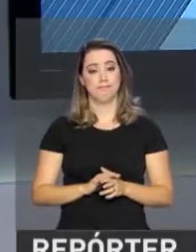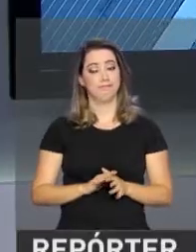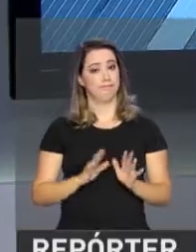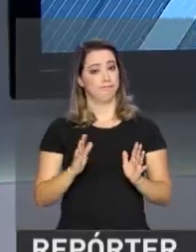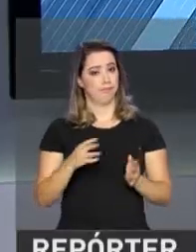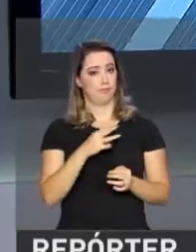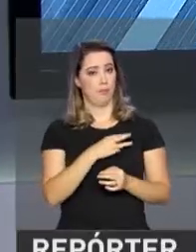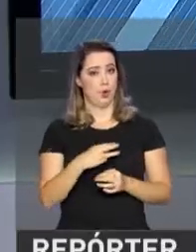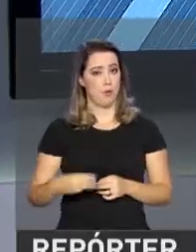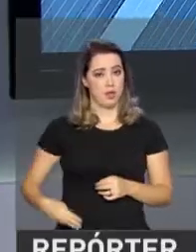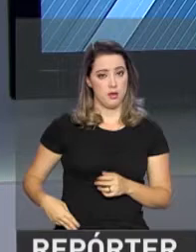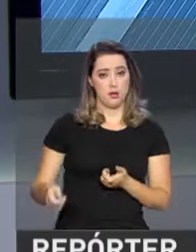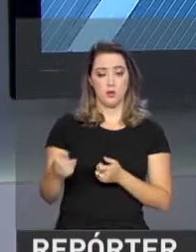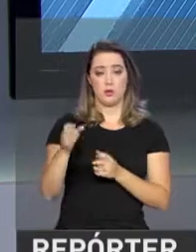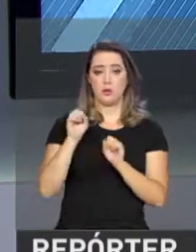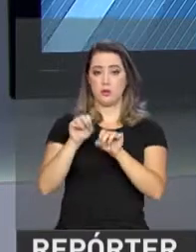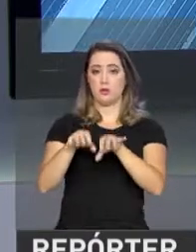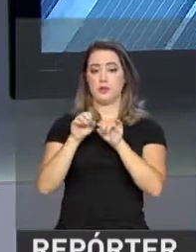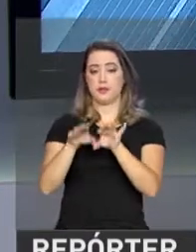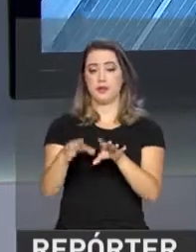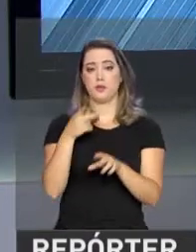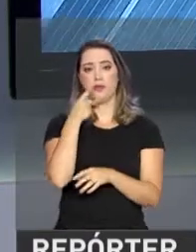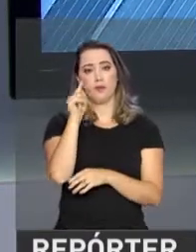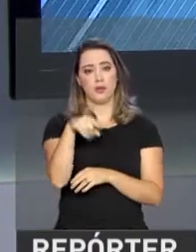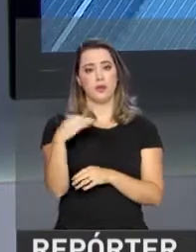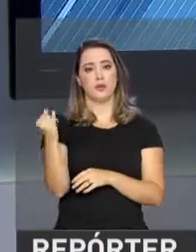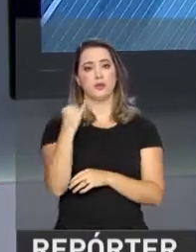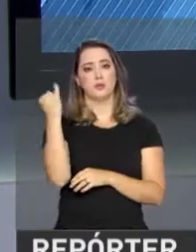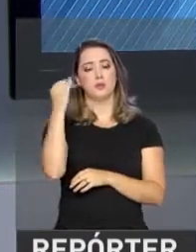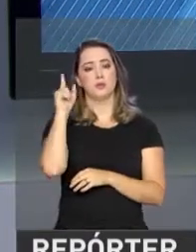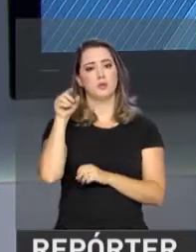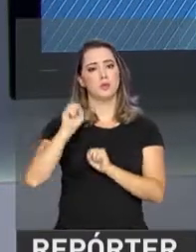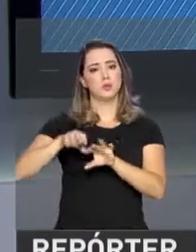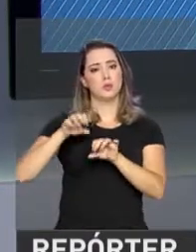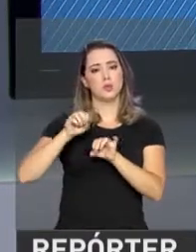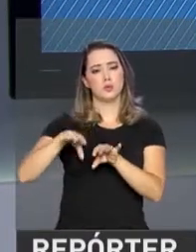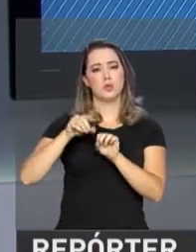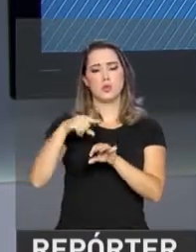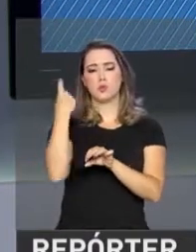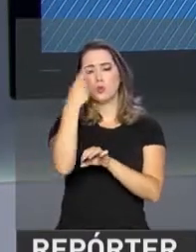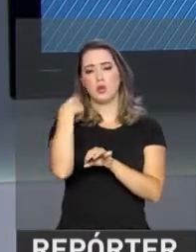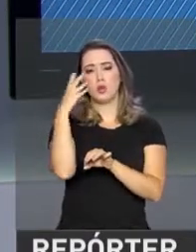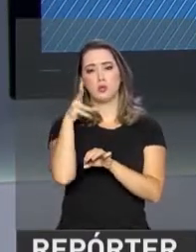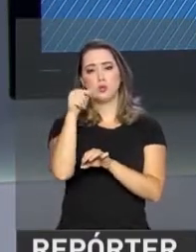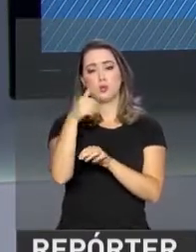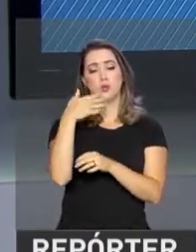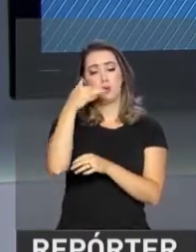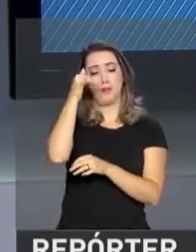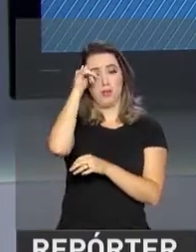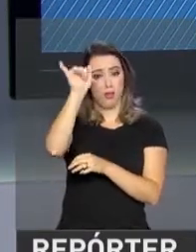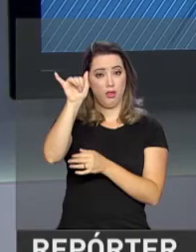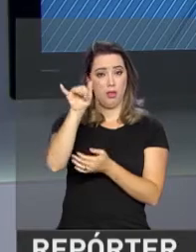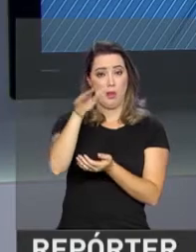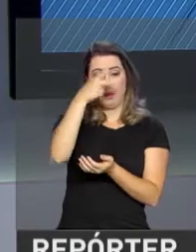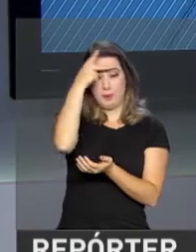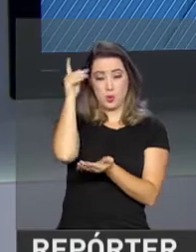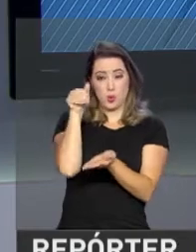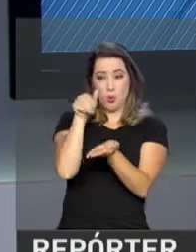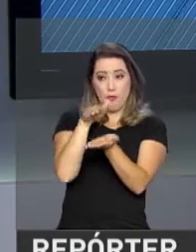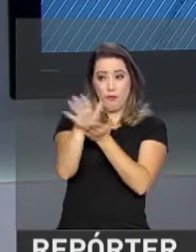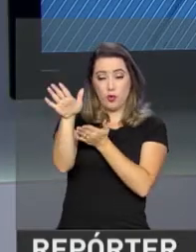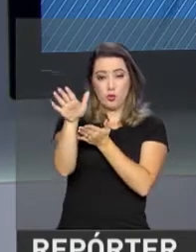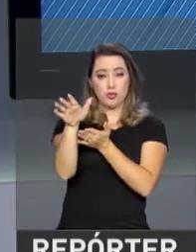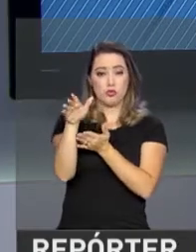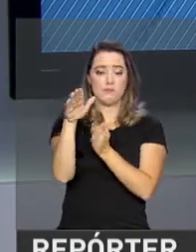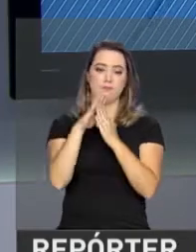o ministro da educação mendonça filho destacou que o ensino integral vai reduzir os índices de abandono escolar e melhorar a qualidade da